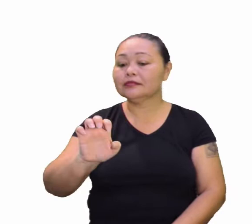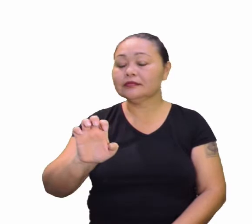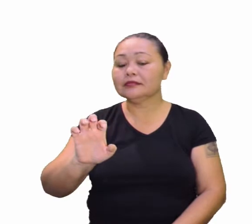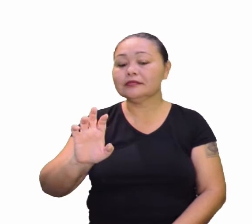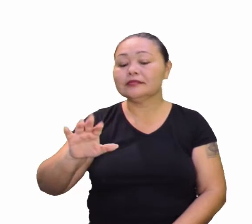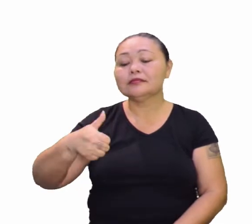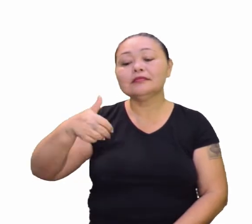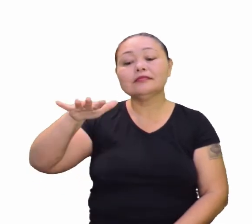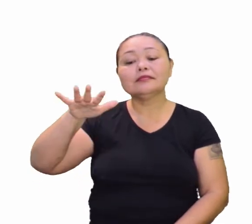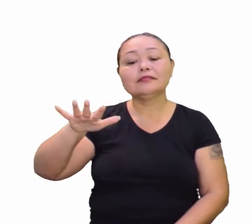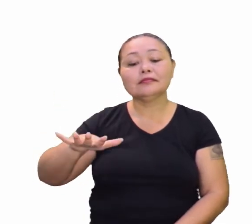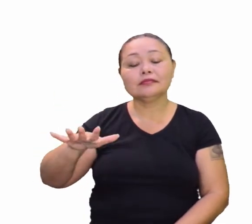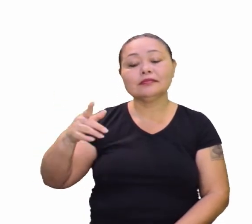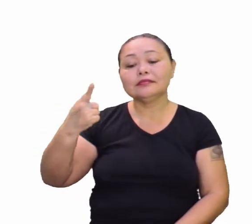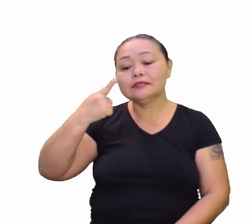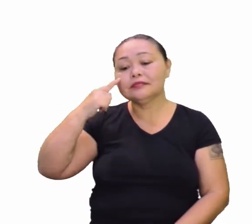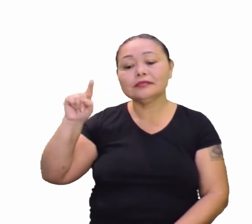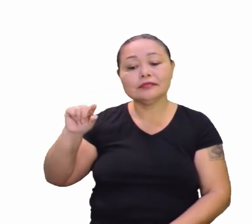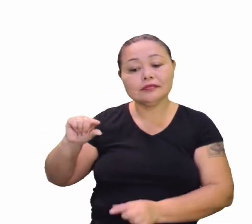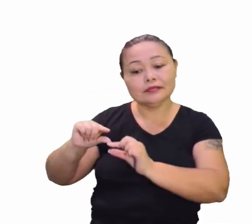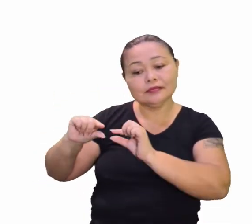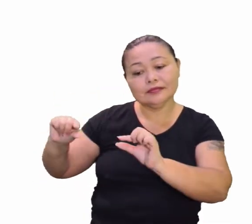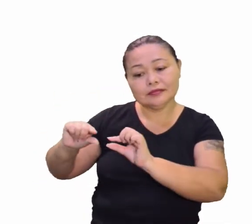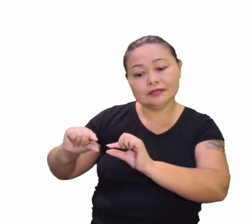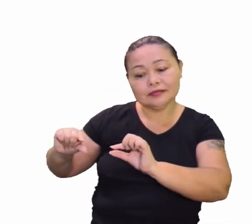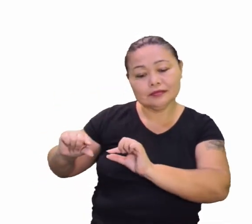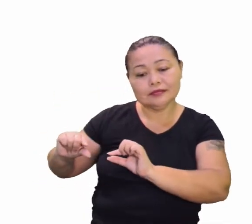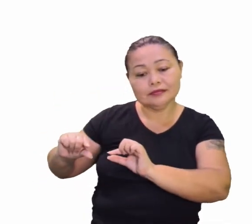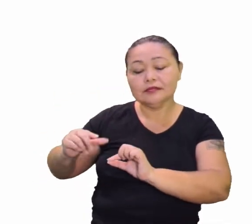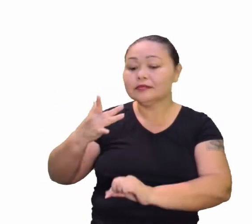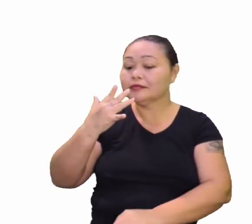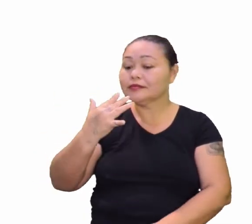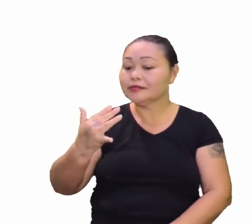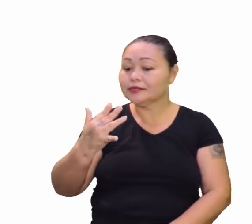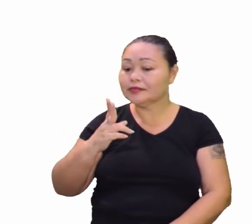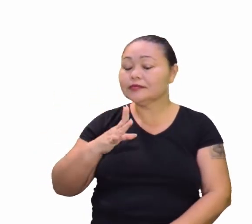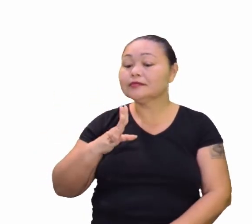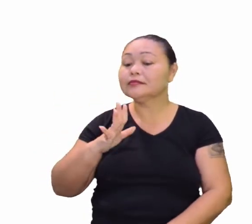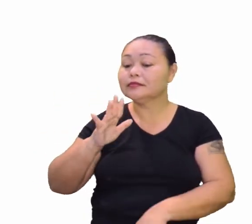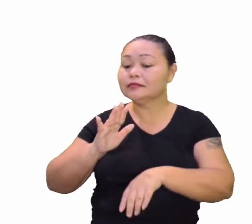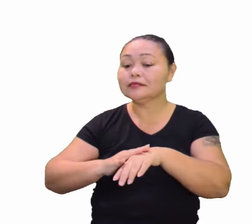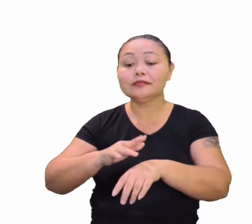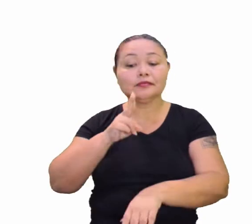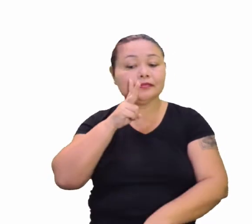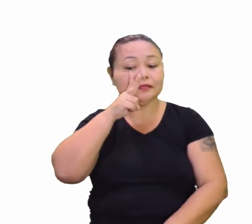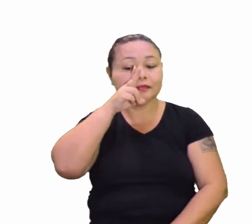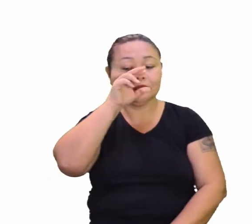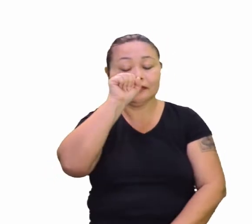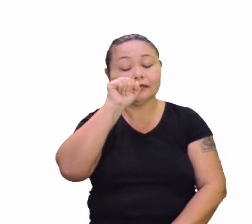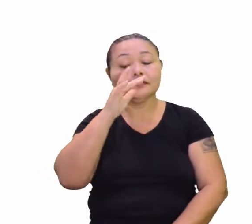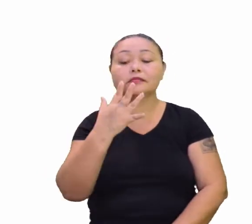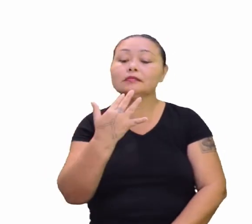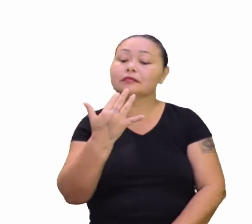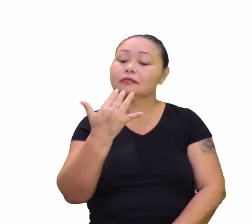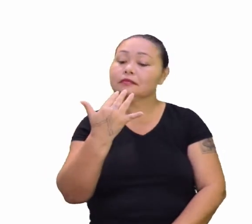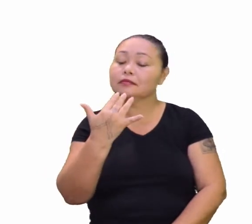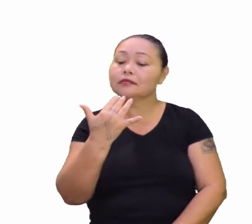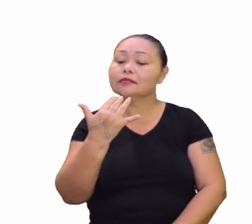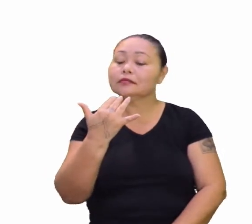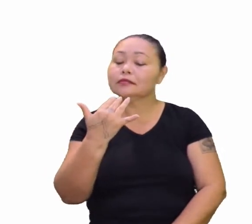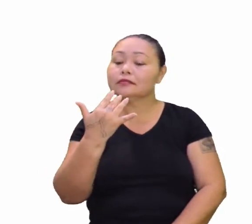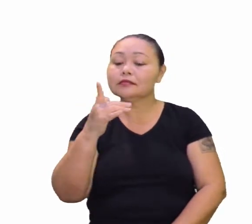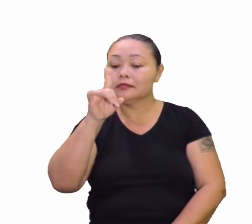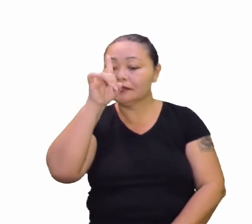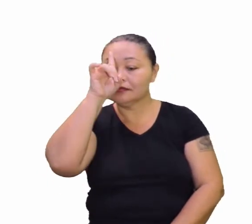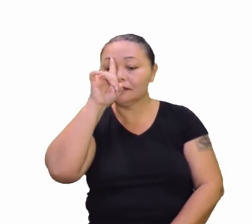maior concentração de acordo com essa legenda? Nas cores mais fortes, em vermelho, ou nas cores aí que